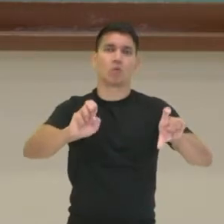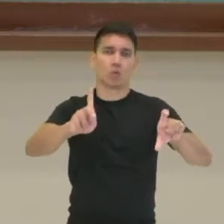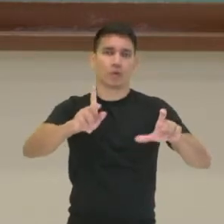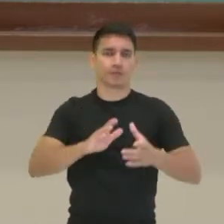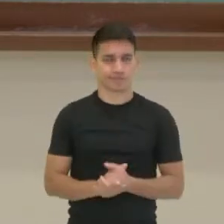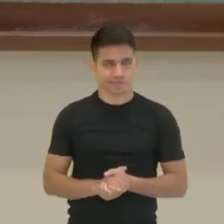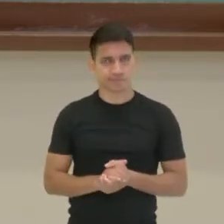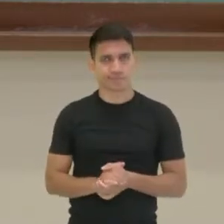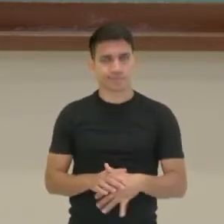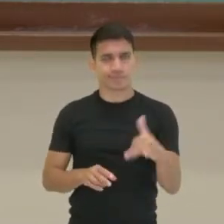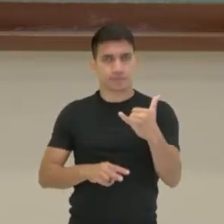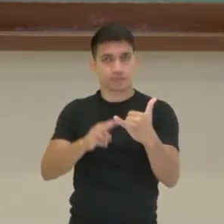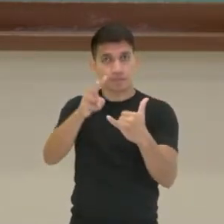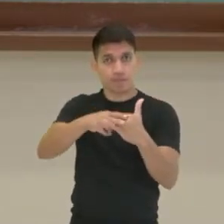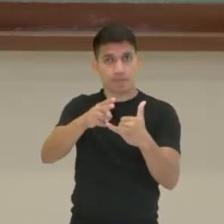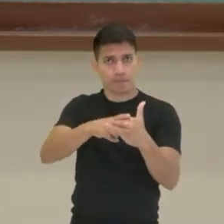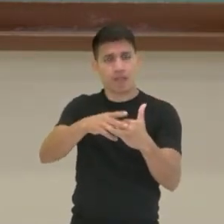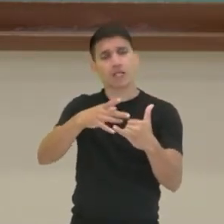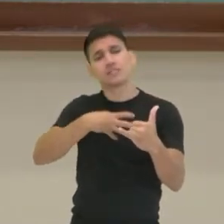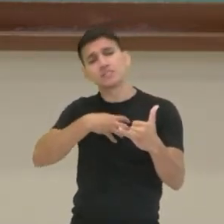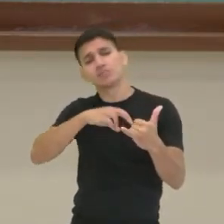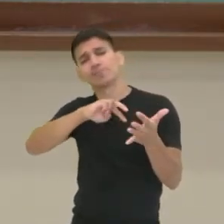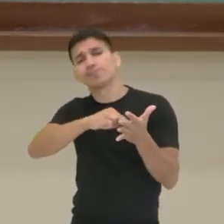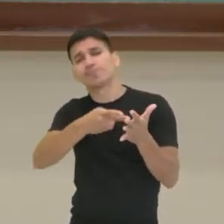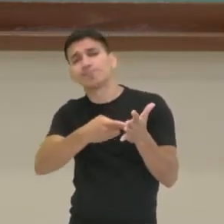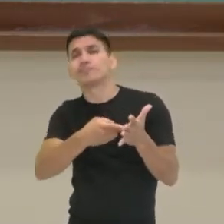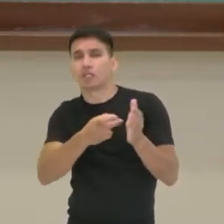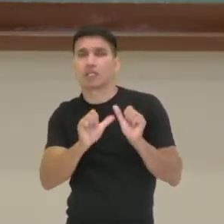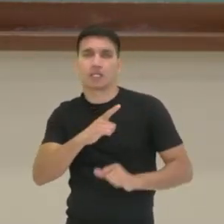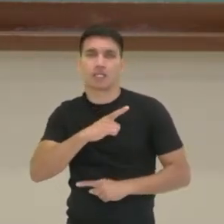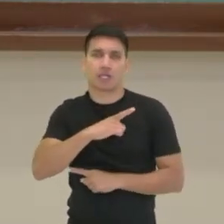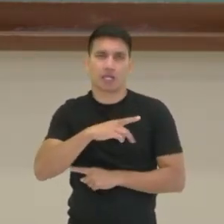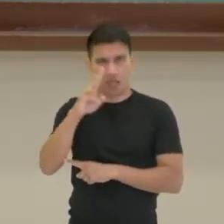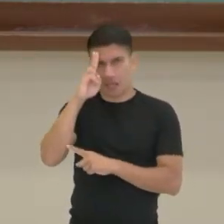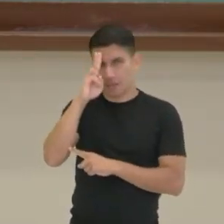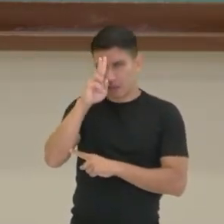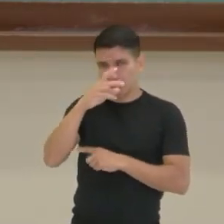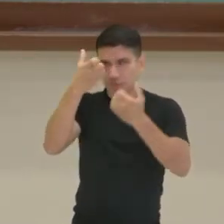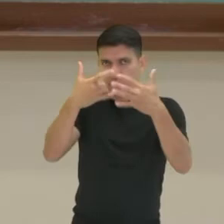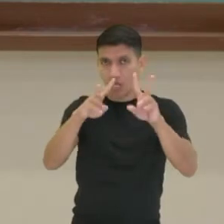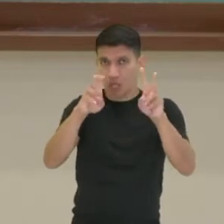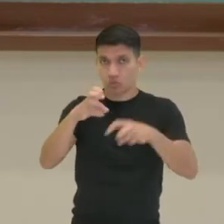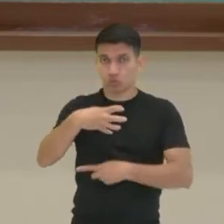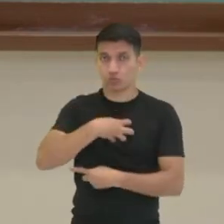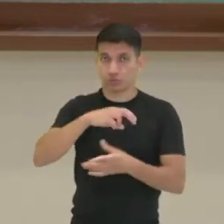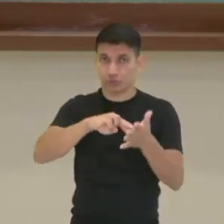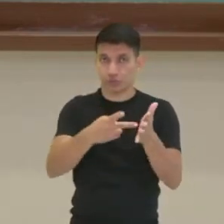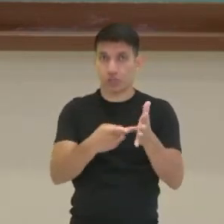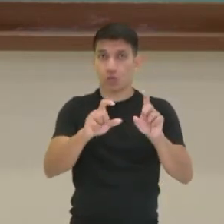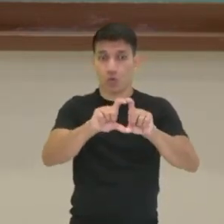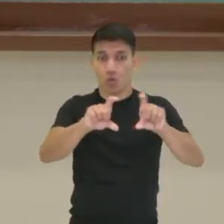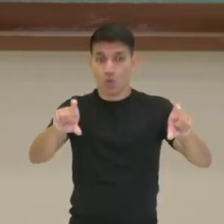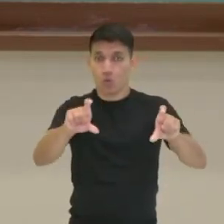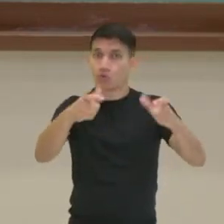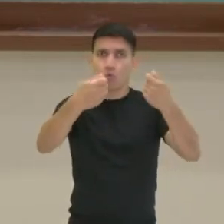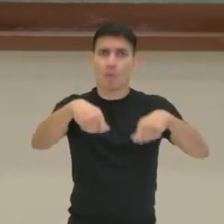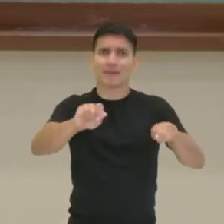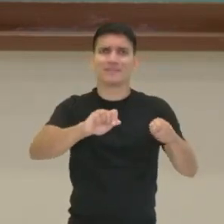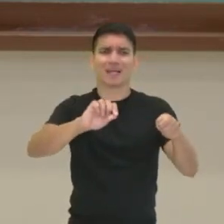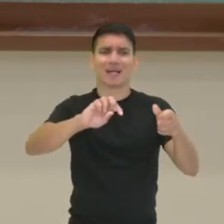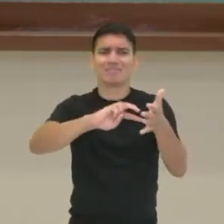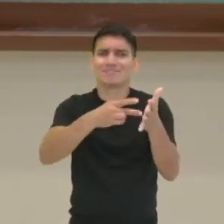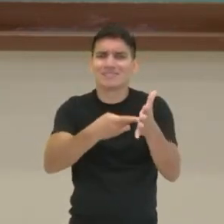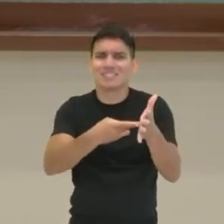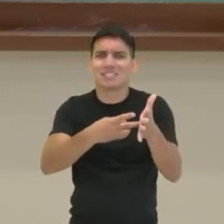oração. Né? Se ele tiver um sentidinho ali, lembrando, já que eu falei de sentido, a oração ela não precisa ter sentido